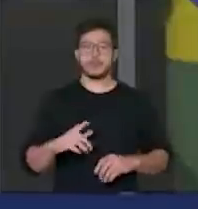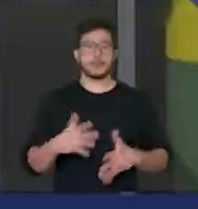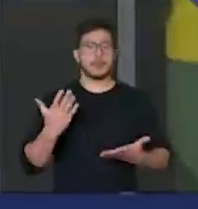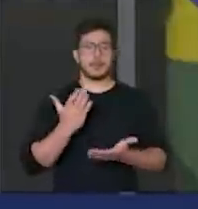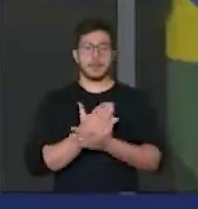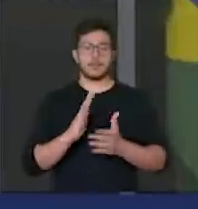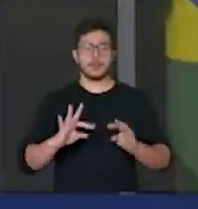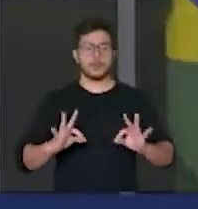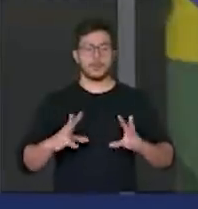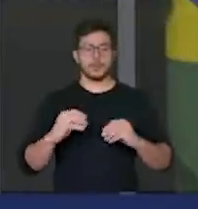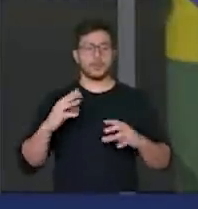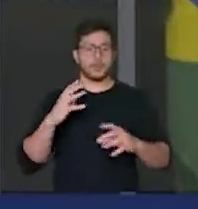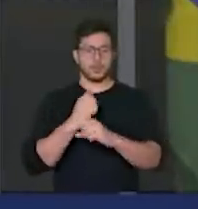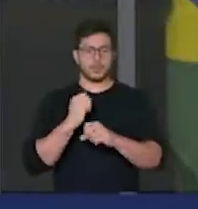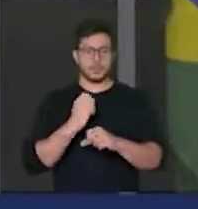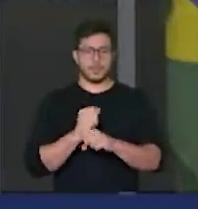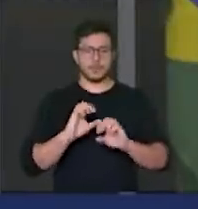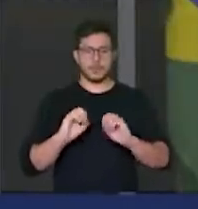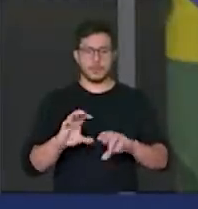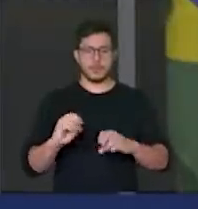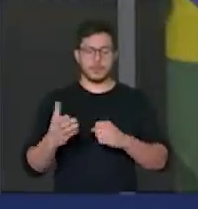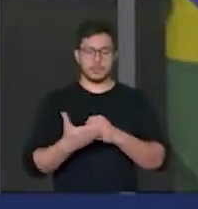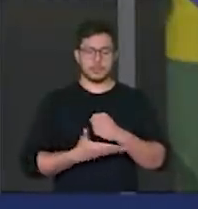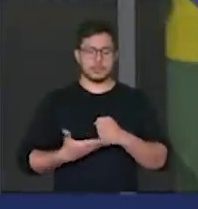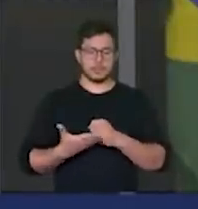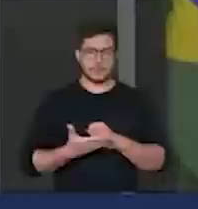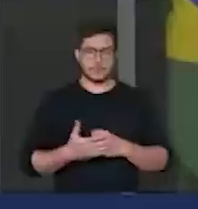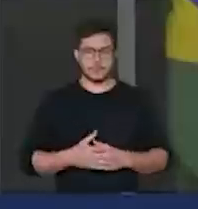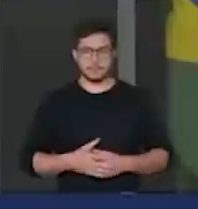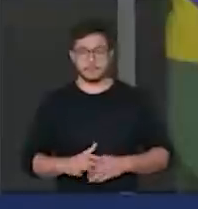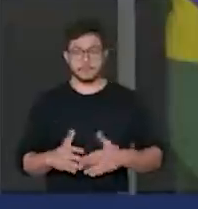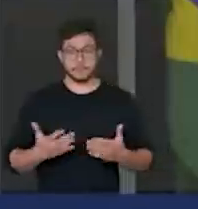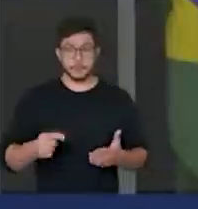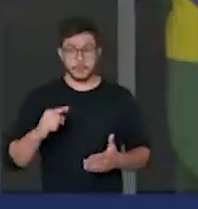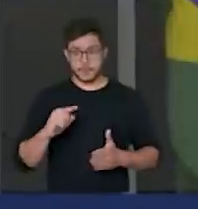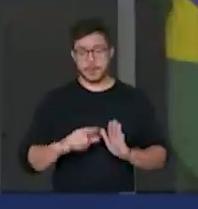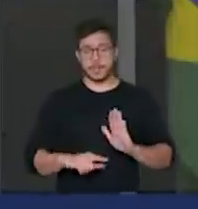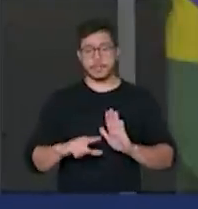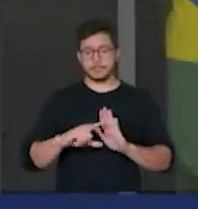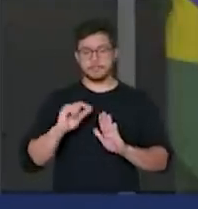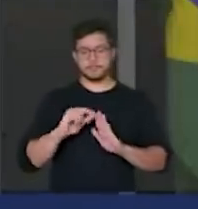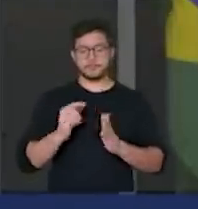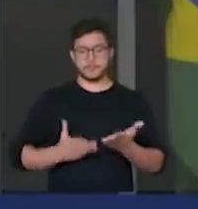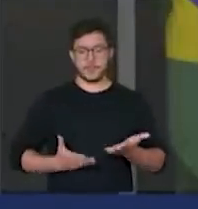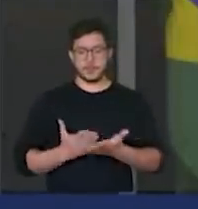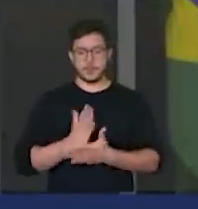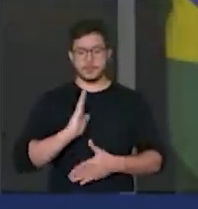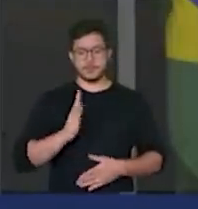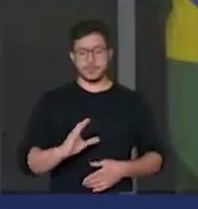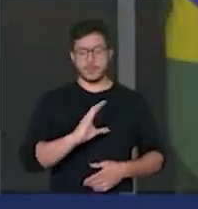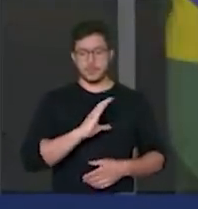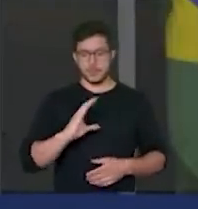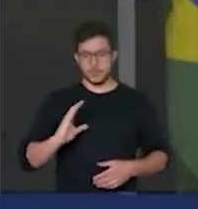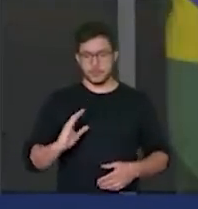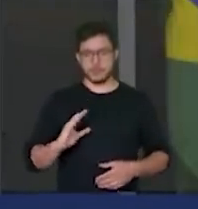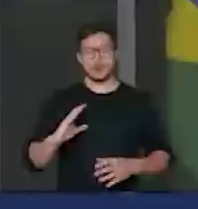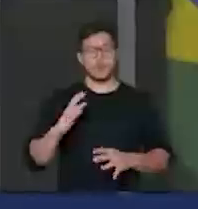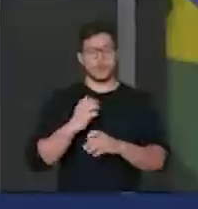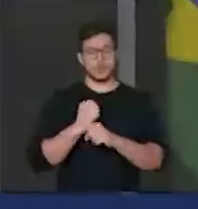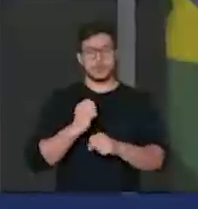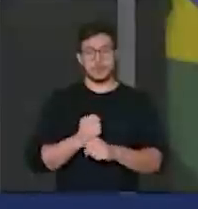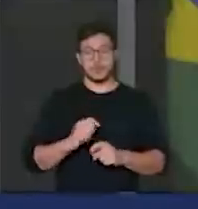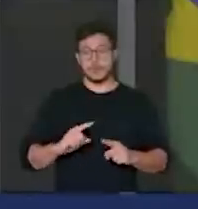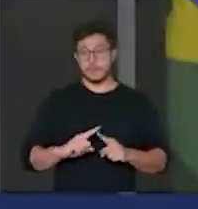planejamento orçamentário da educação básica e do ensino superior. Essas emendas foram aprovadas na Comissão Mista de Orçamento,